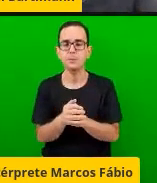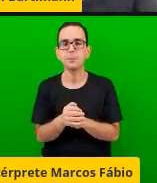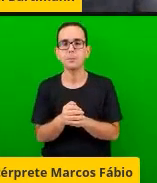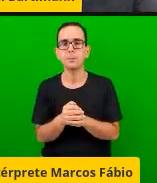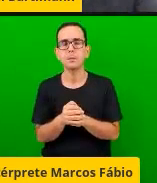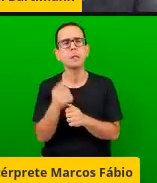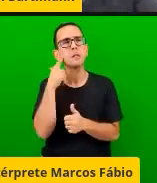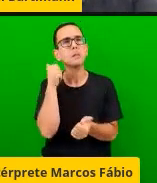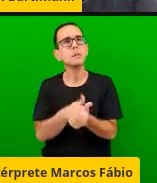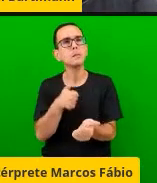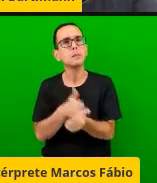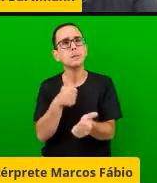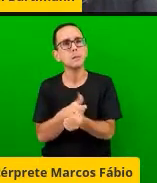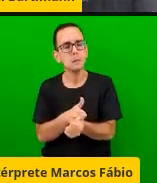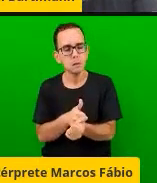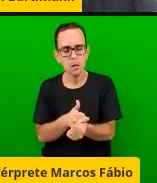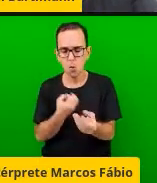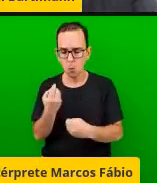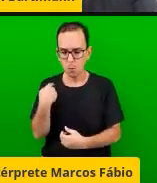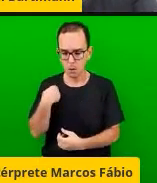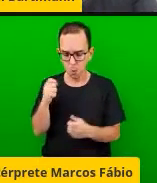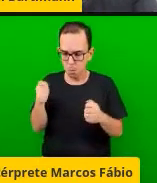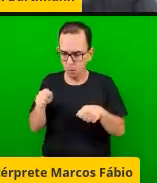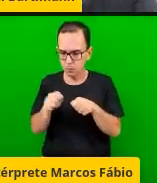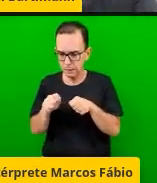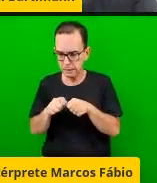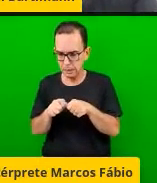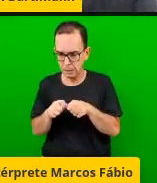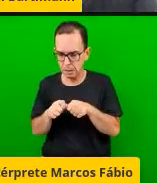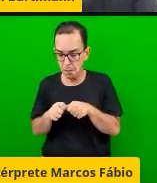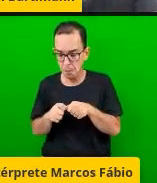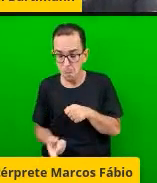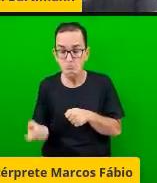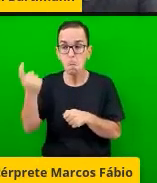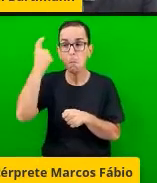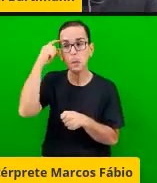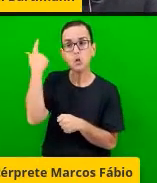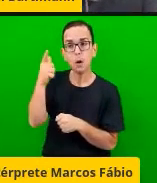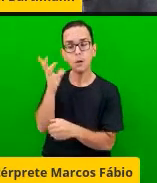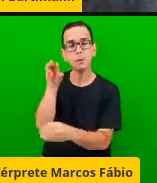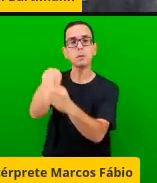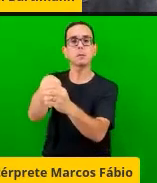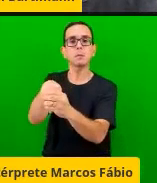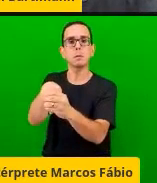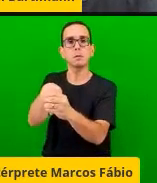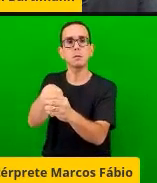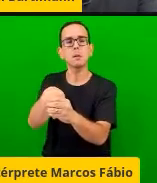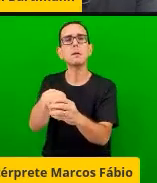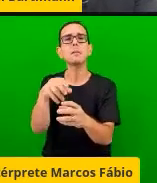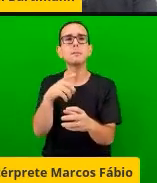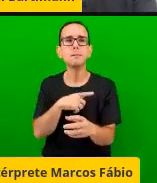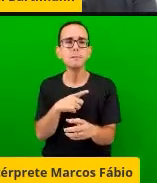reflexões básicas, como que você faz para retomar o pensamento geográfico. É necessário retomar a ideia do determinismo alemão,